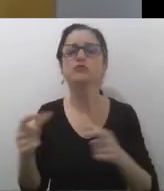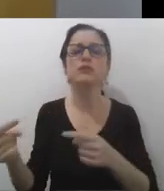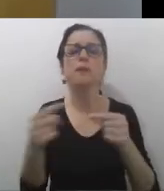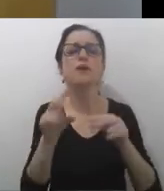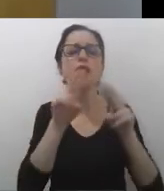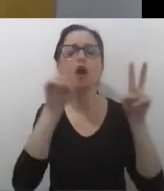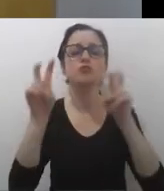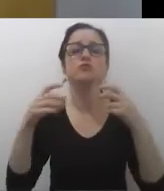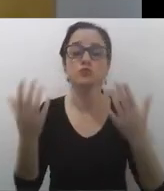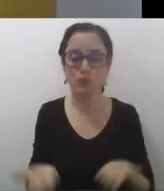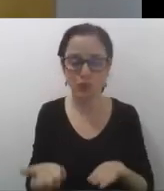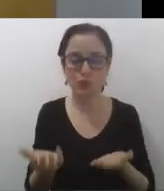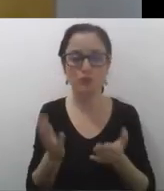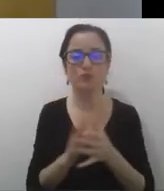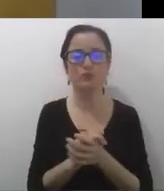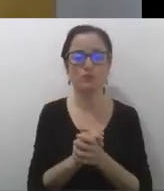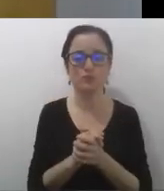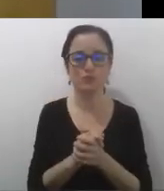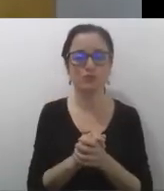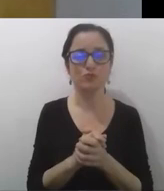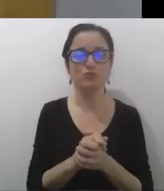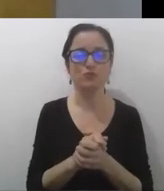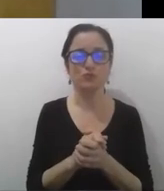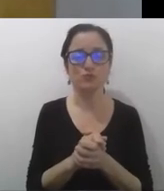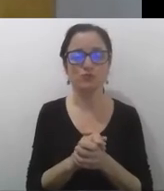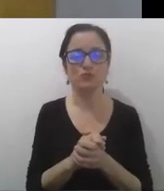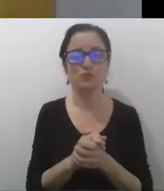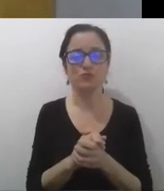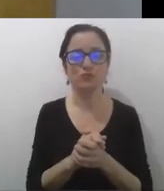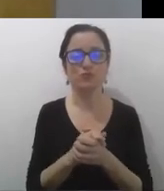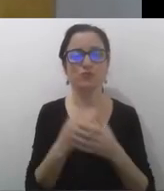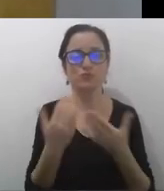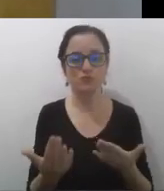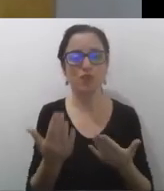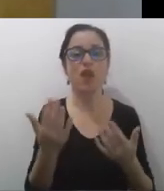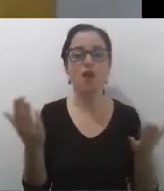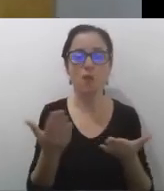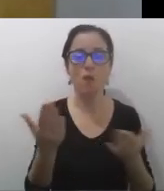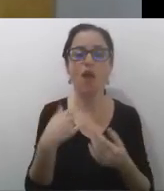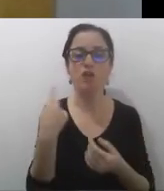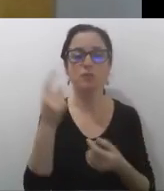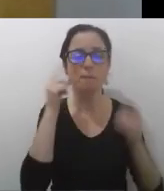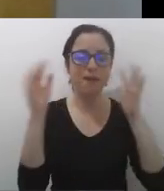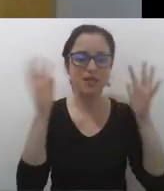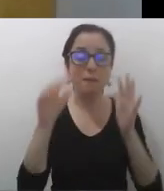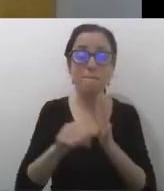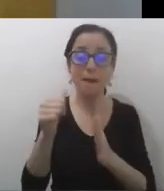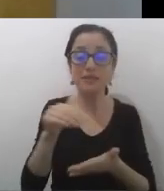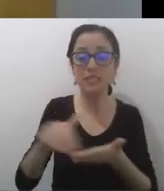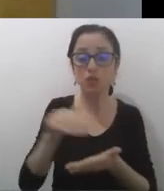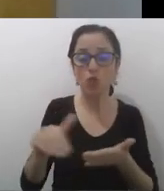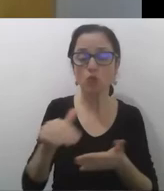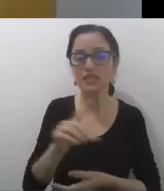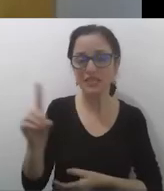me parece, né, os debates dessas questões aí, né? Agora, se a gente pensar